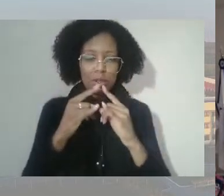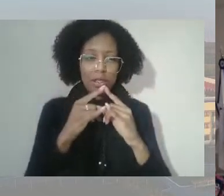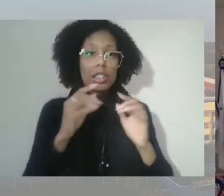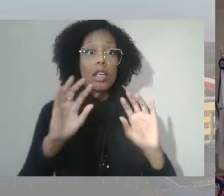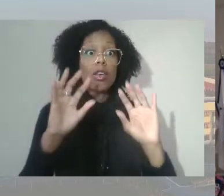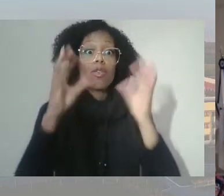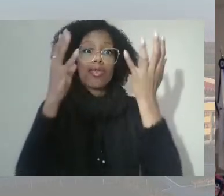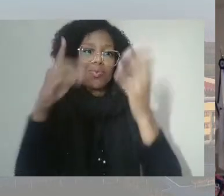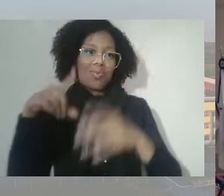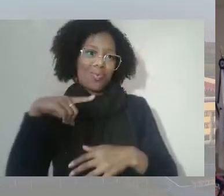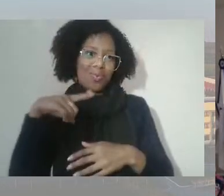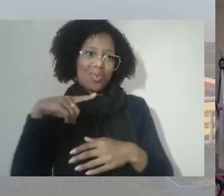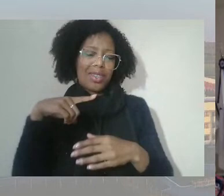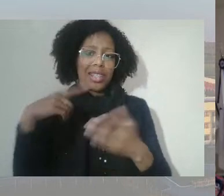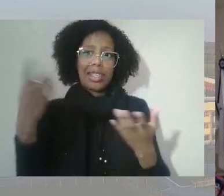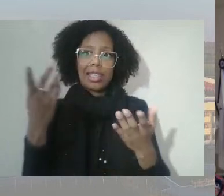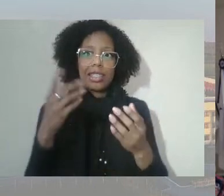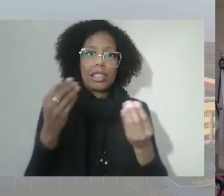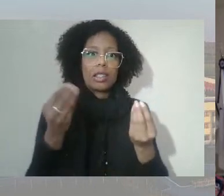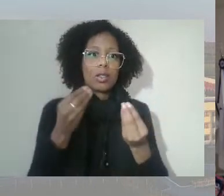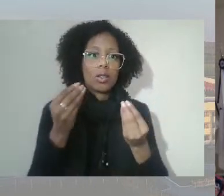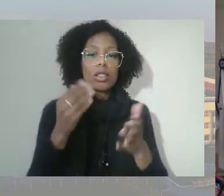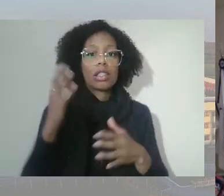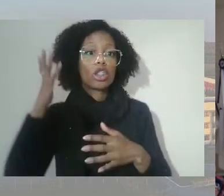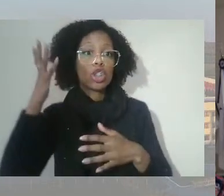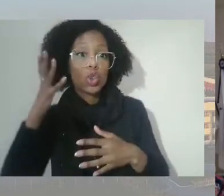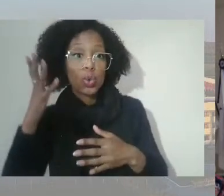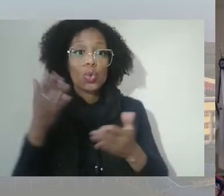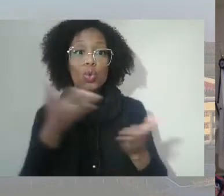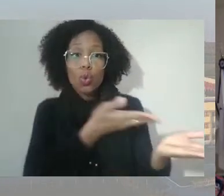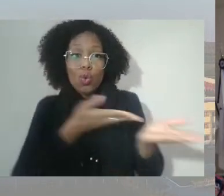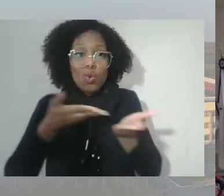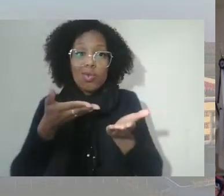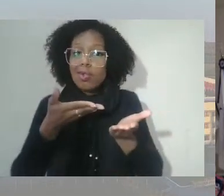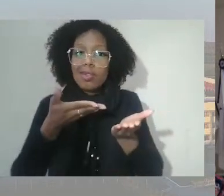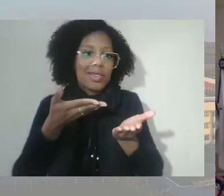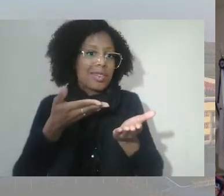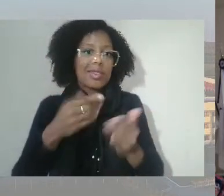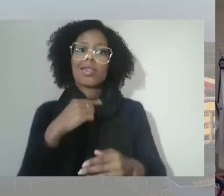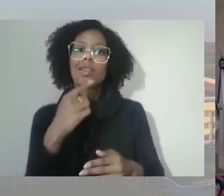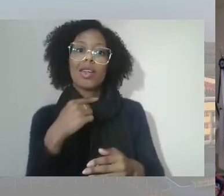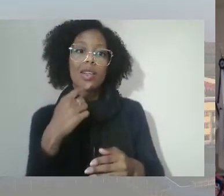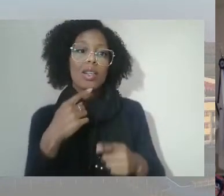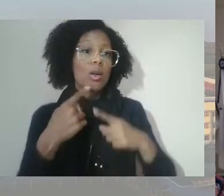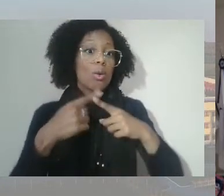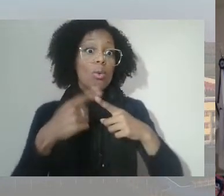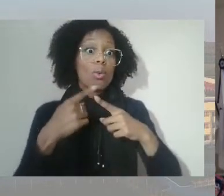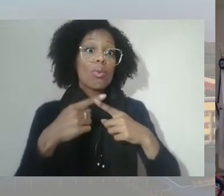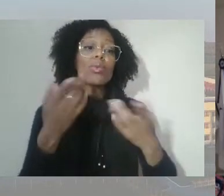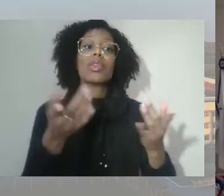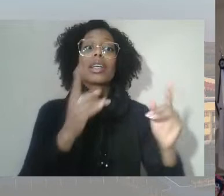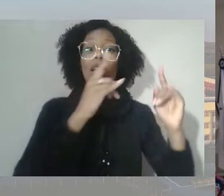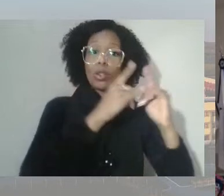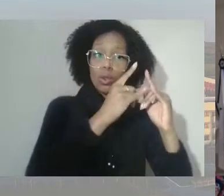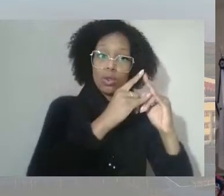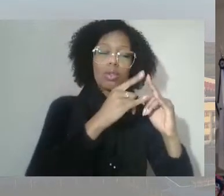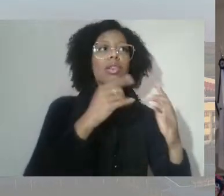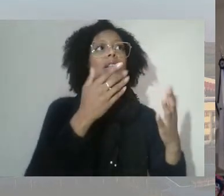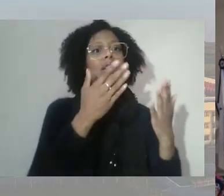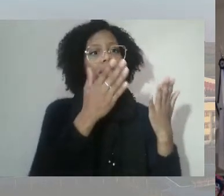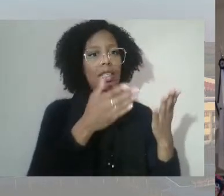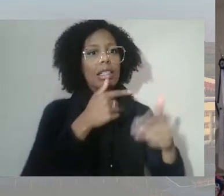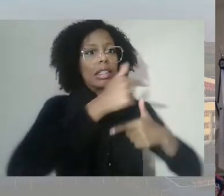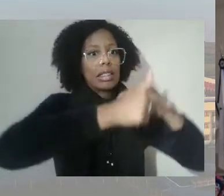data. Então, a gente nunca consegue trazer palestrantes de fora porque eles estão envolvidos em eventos nas suas instituições, né,